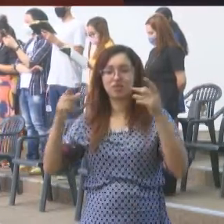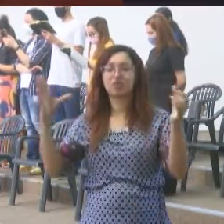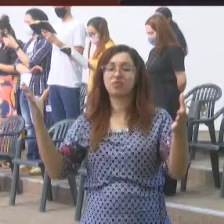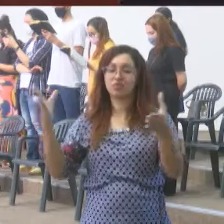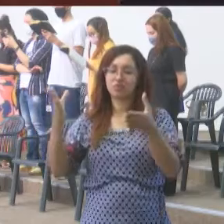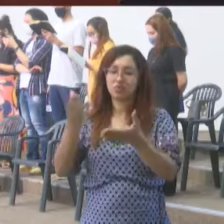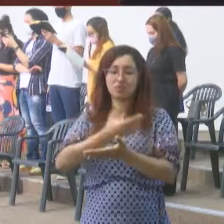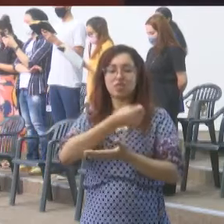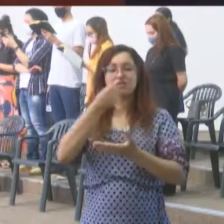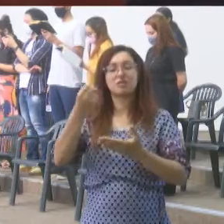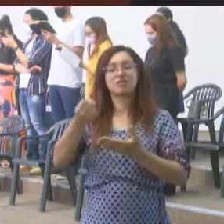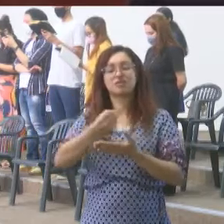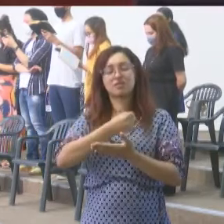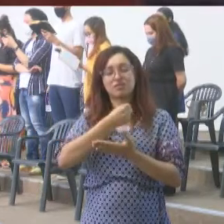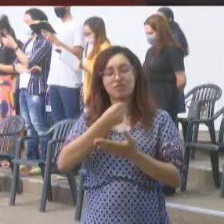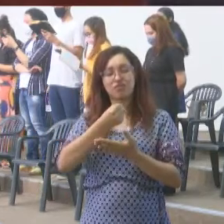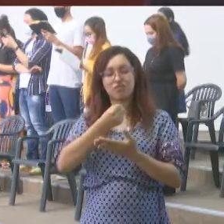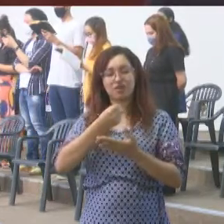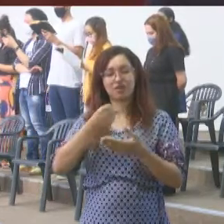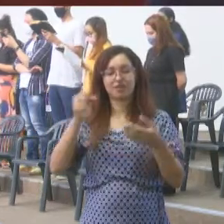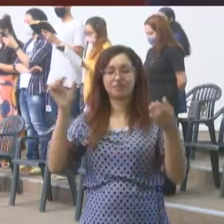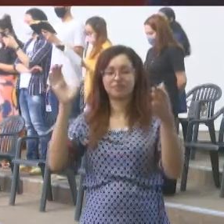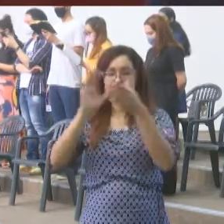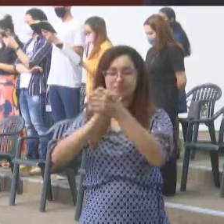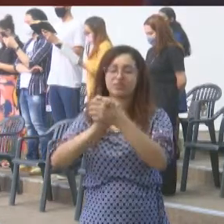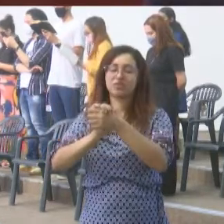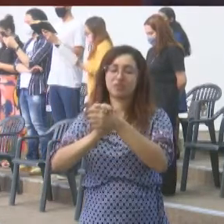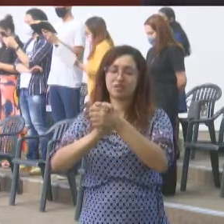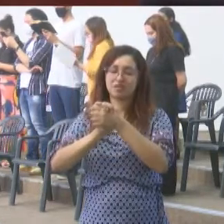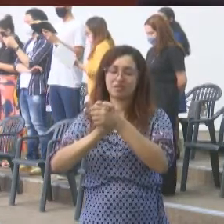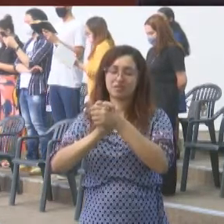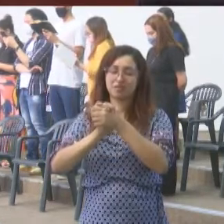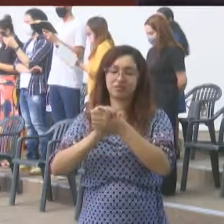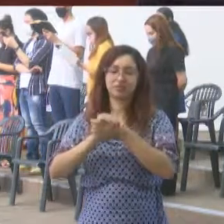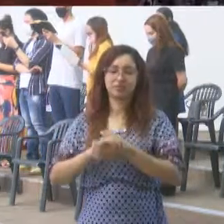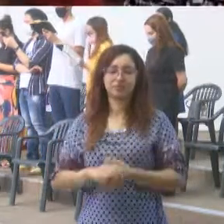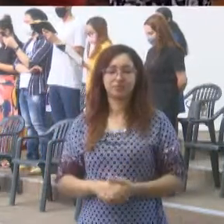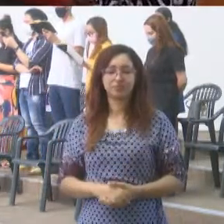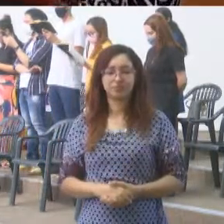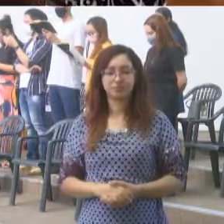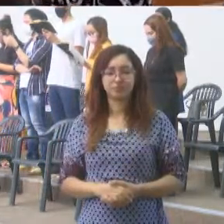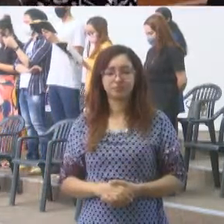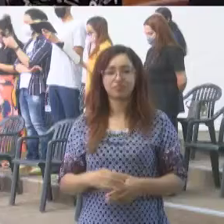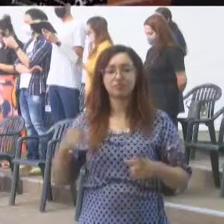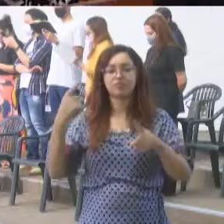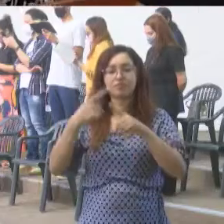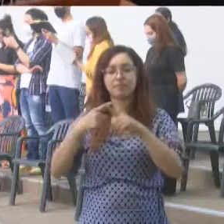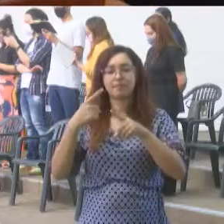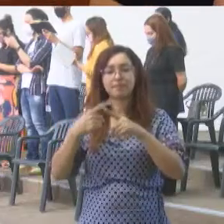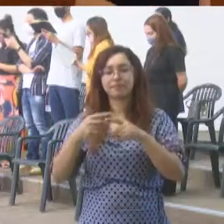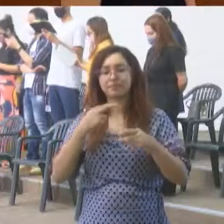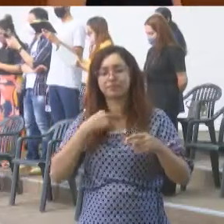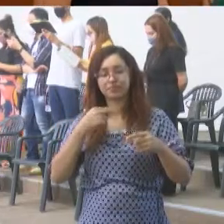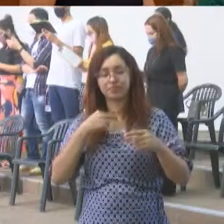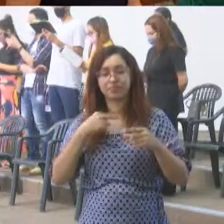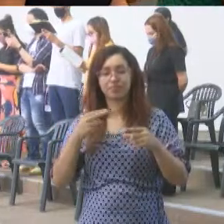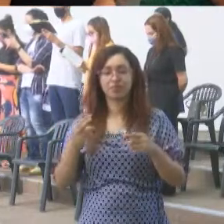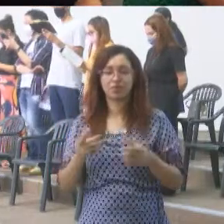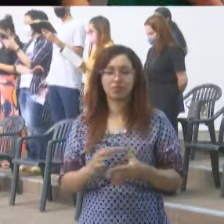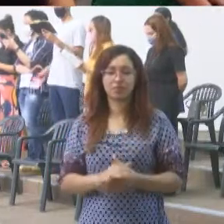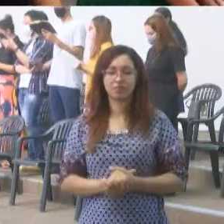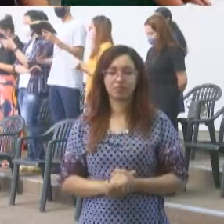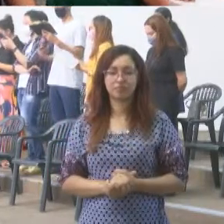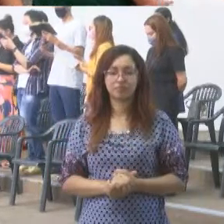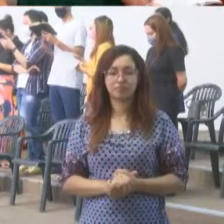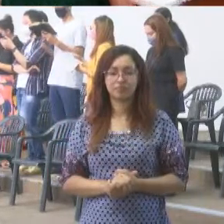poderei resgatar, para que não prejudique a minha. Redime tu o que me cumpria resgatar, porque eu